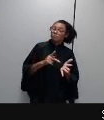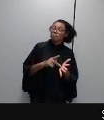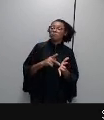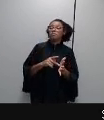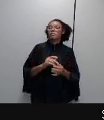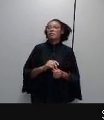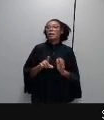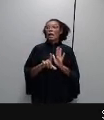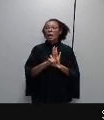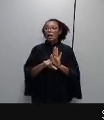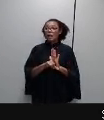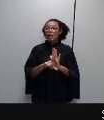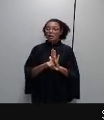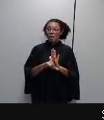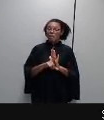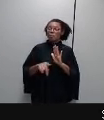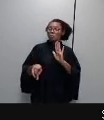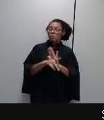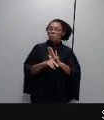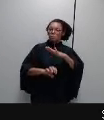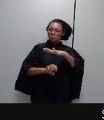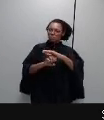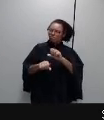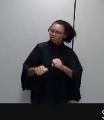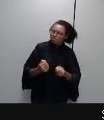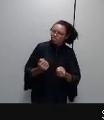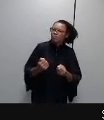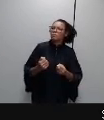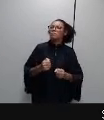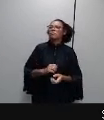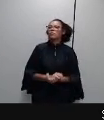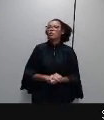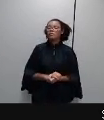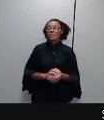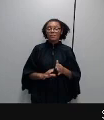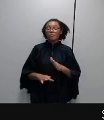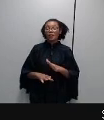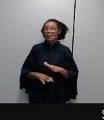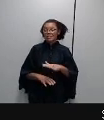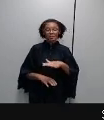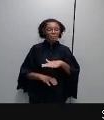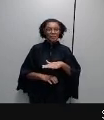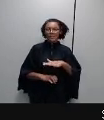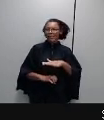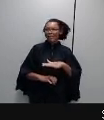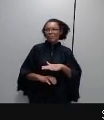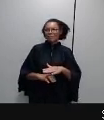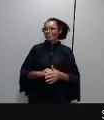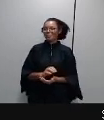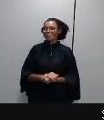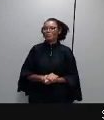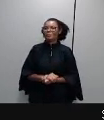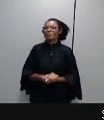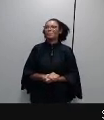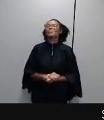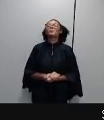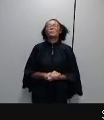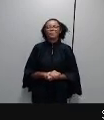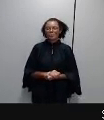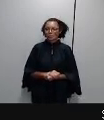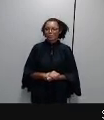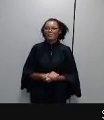falências contempla também o crédito fiscal como crédito a ser objeto de atenção